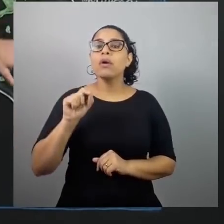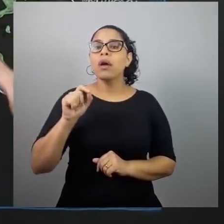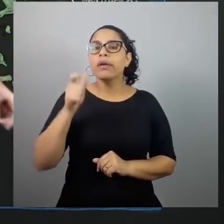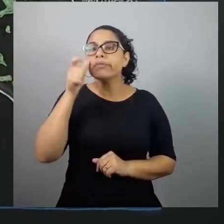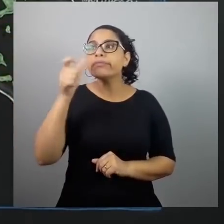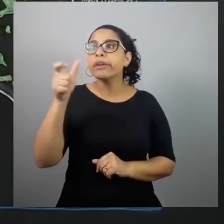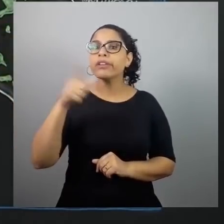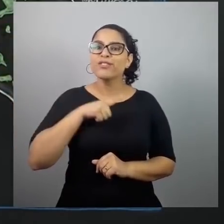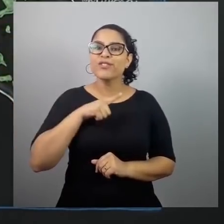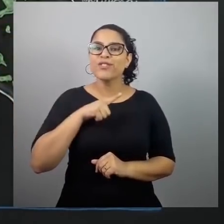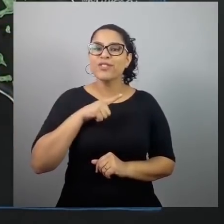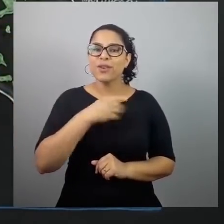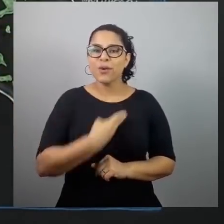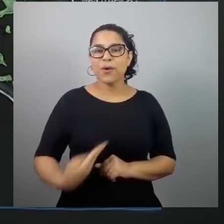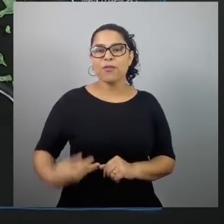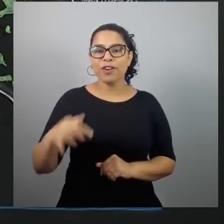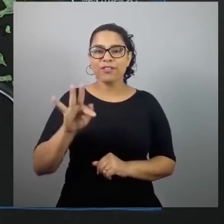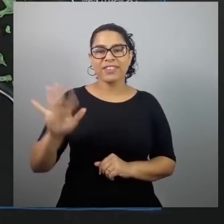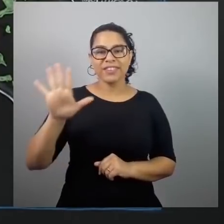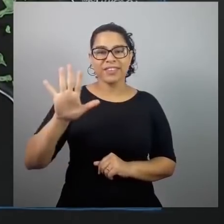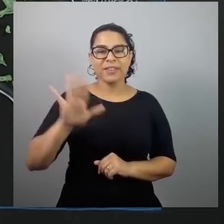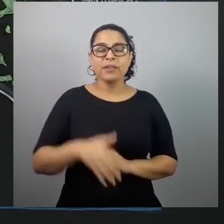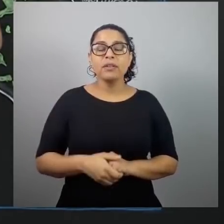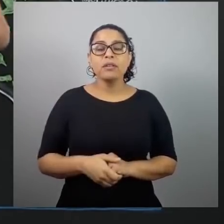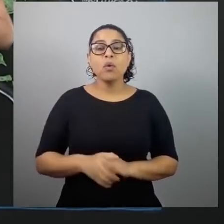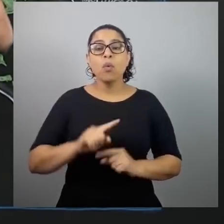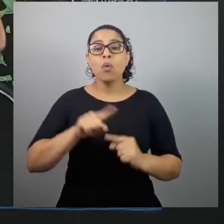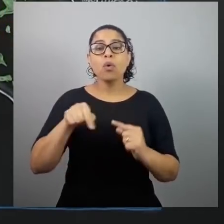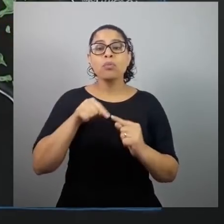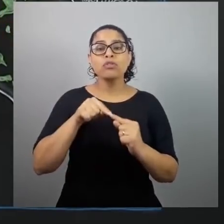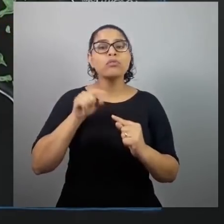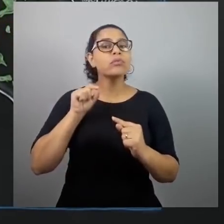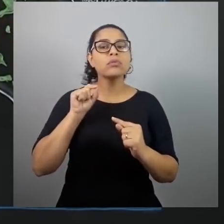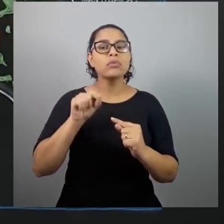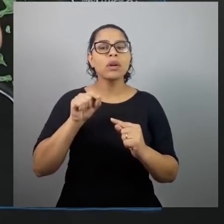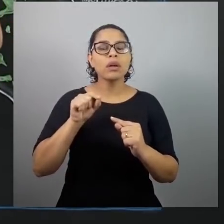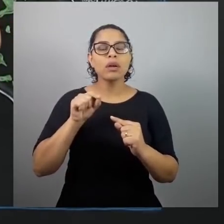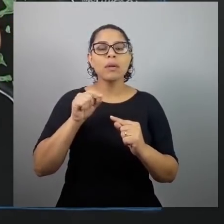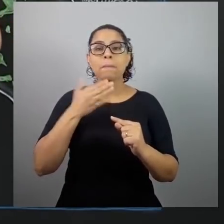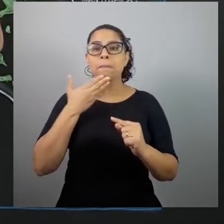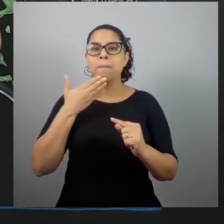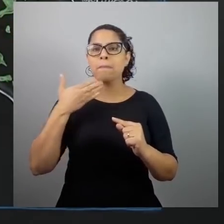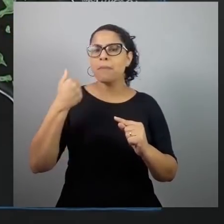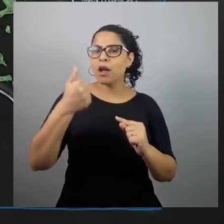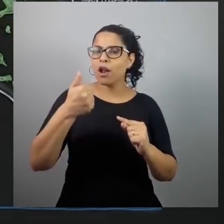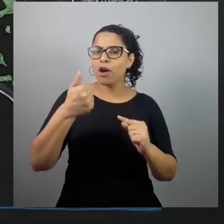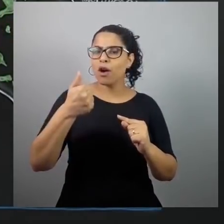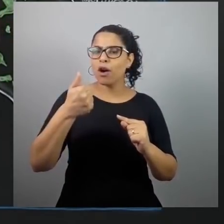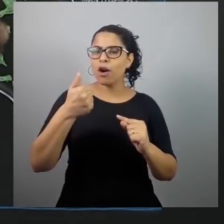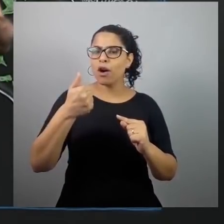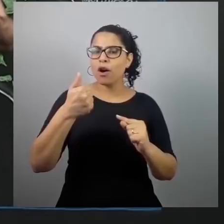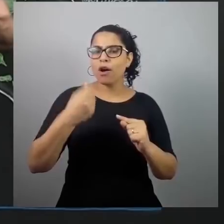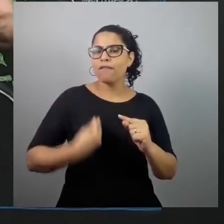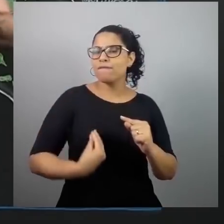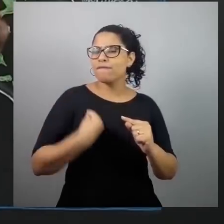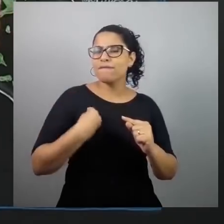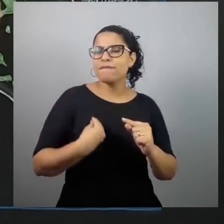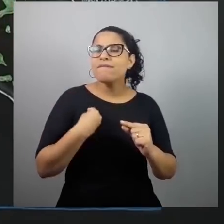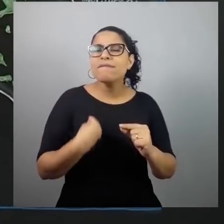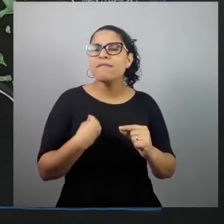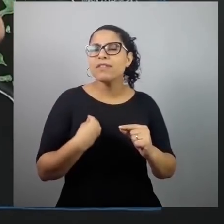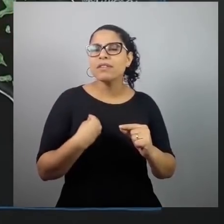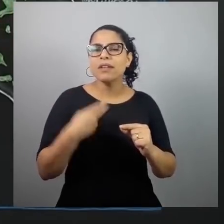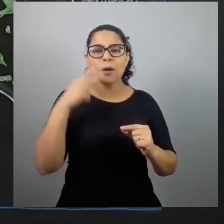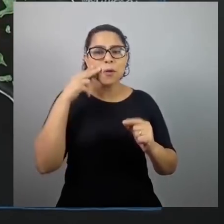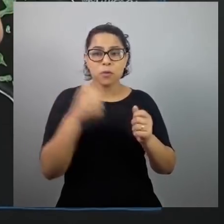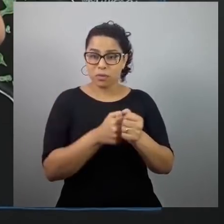governo federal. Mas note, o objetivo não era garantir às populações indígenas uma condição melhor